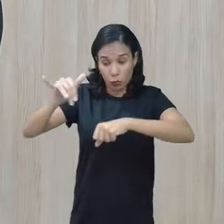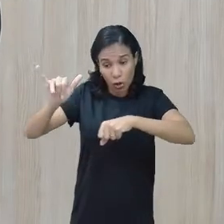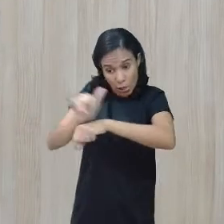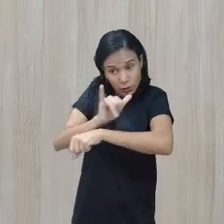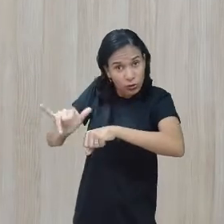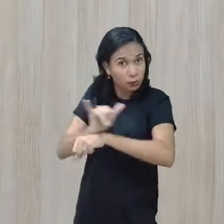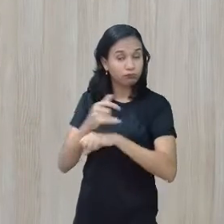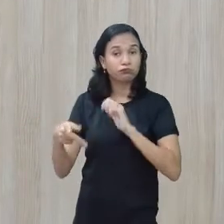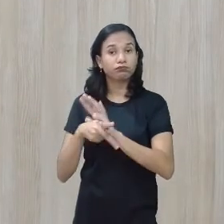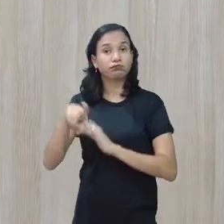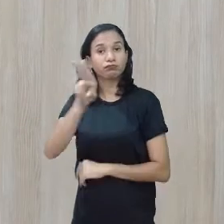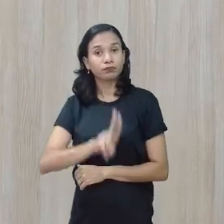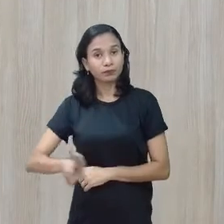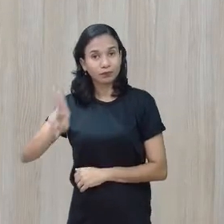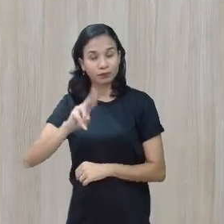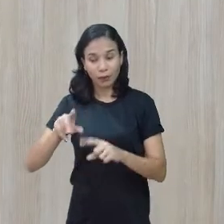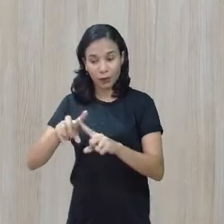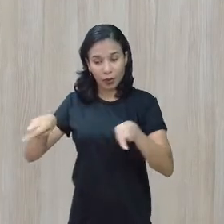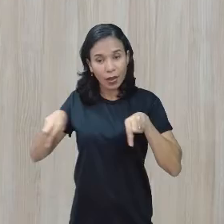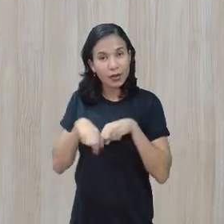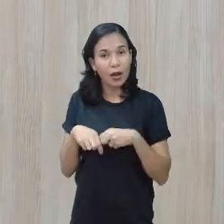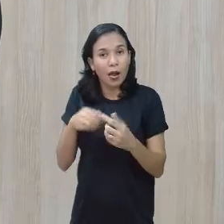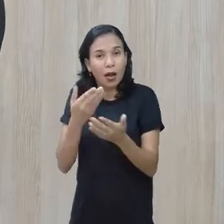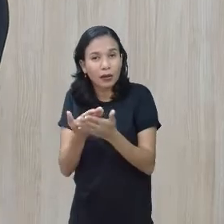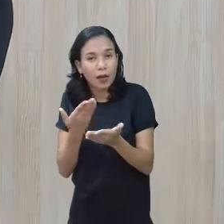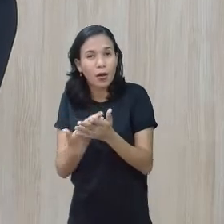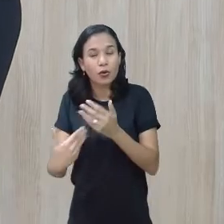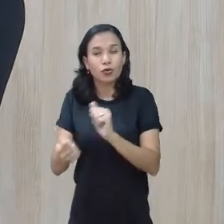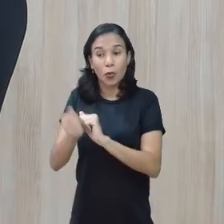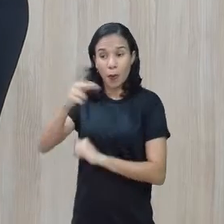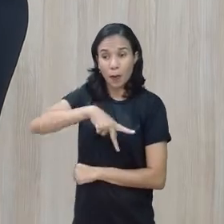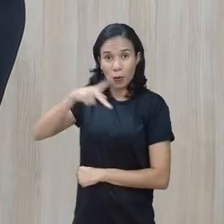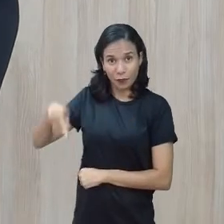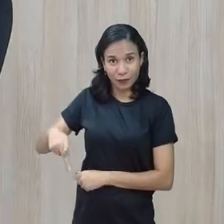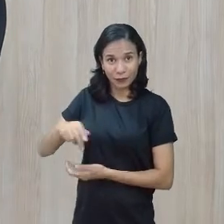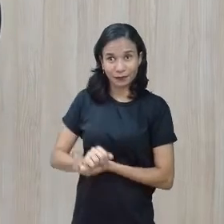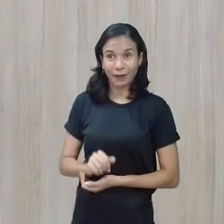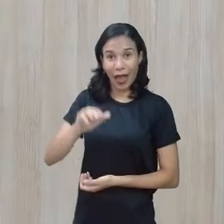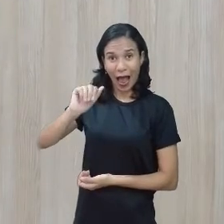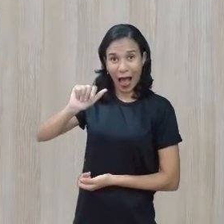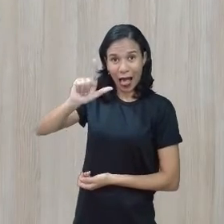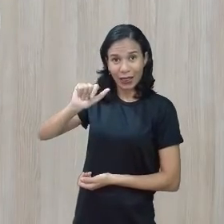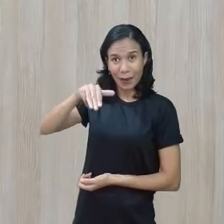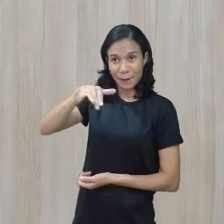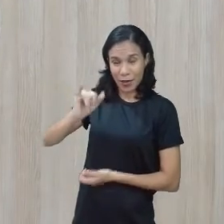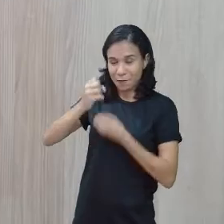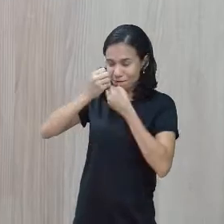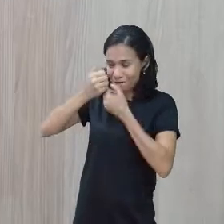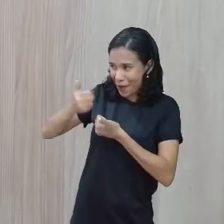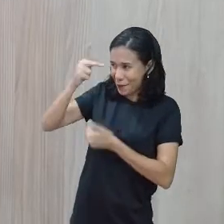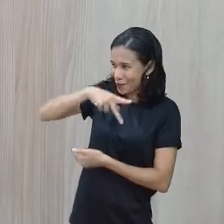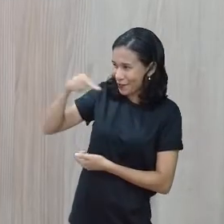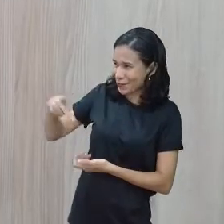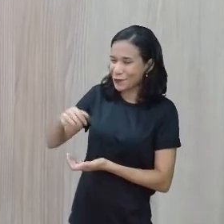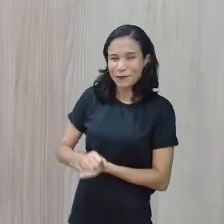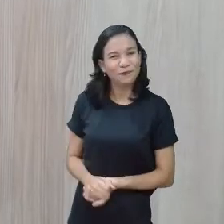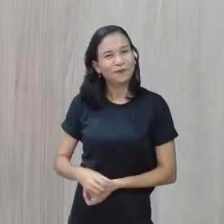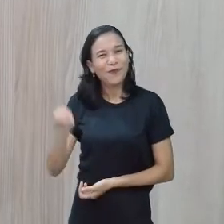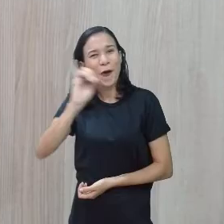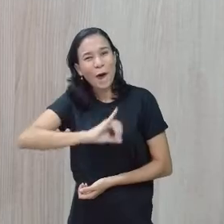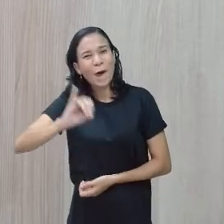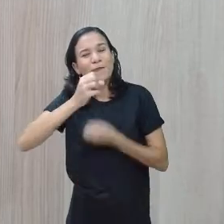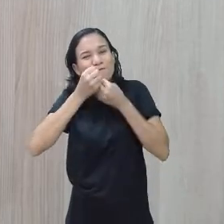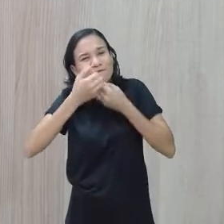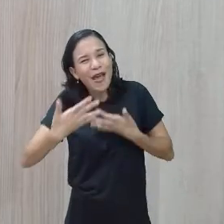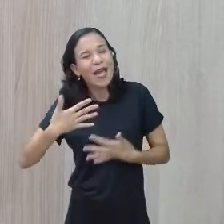que ele usa em sala de aula, o professor Alami. Tudo bem, professor? Oi, Vânia, tudo bem? É um